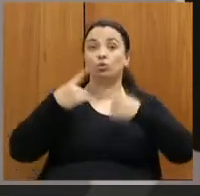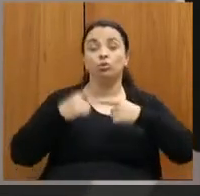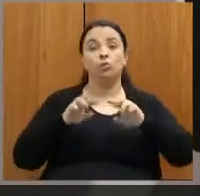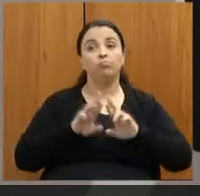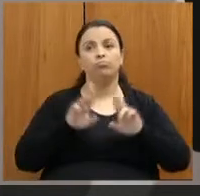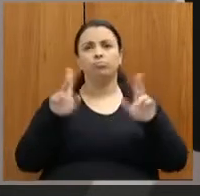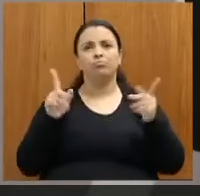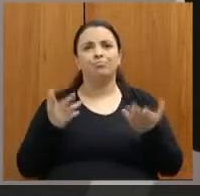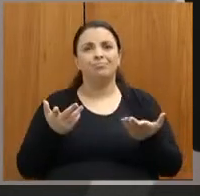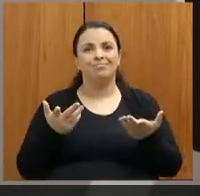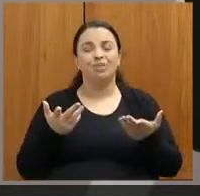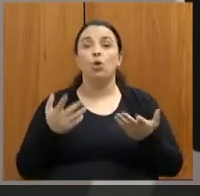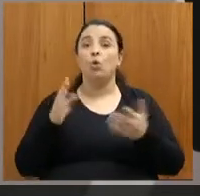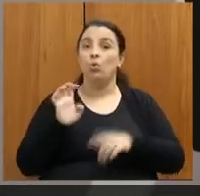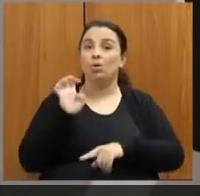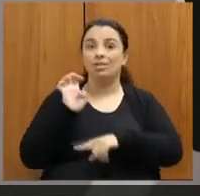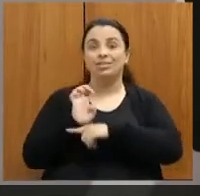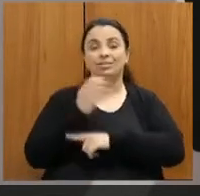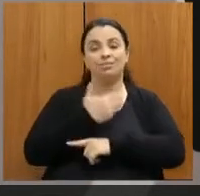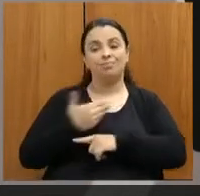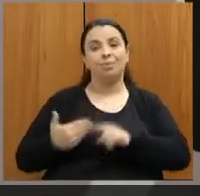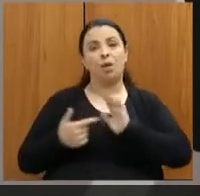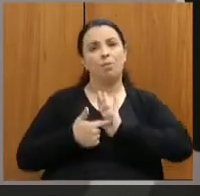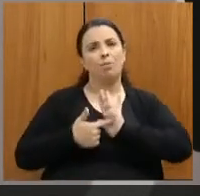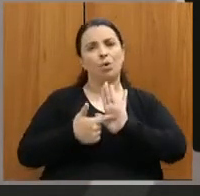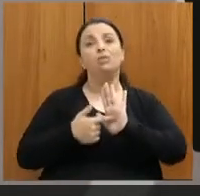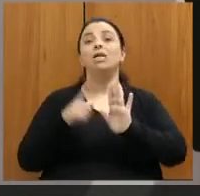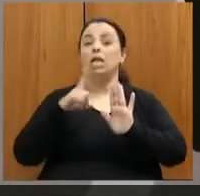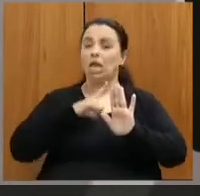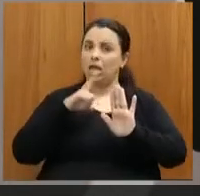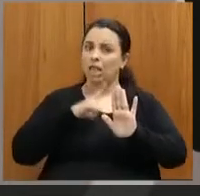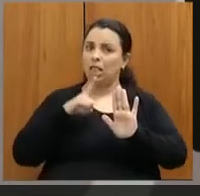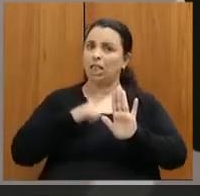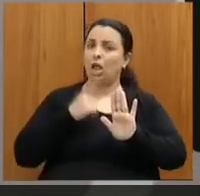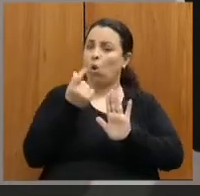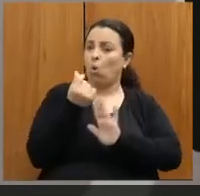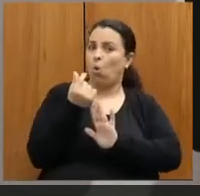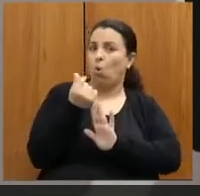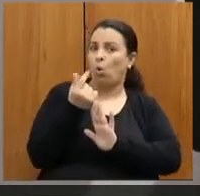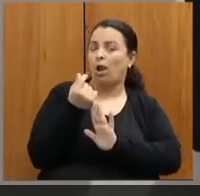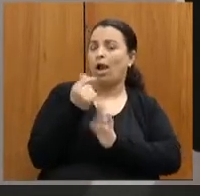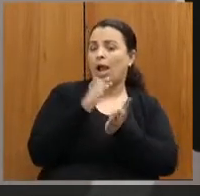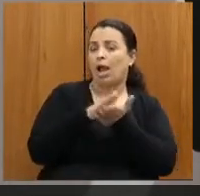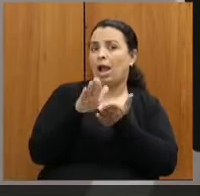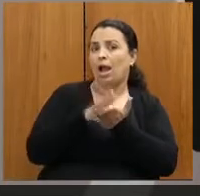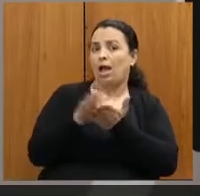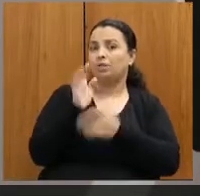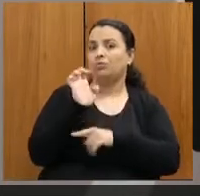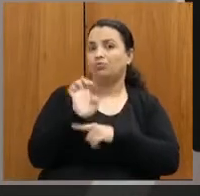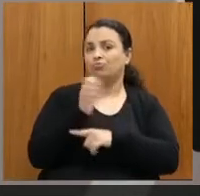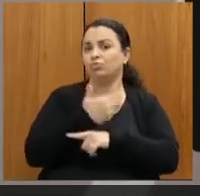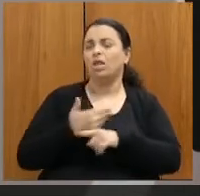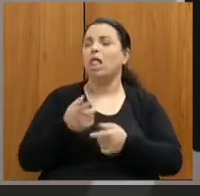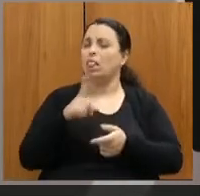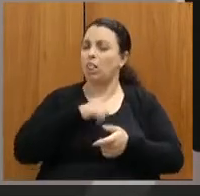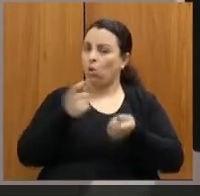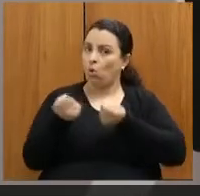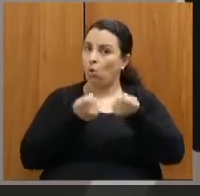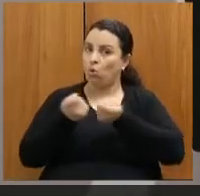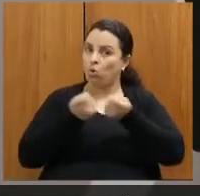estado mostrando que tá tem o controle das contas públicas e o cidadão é beneficiado